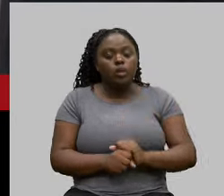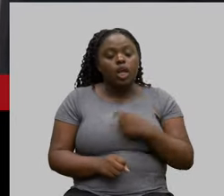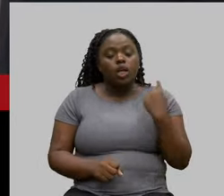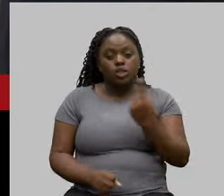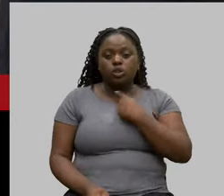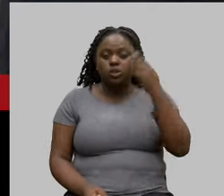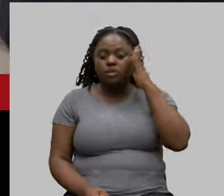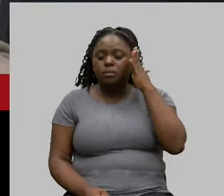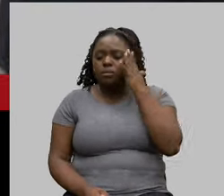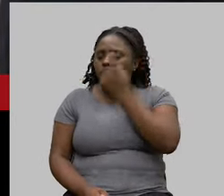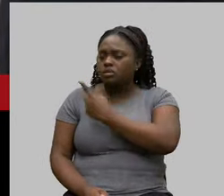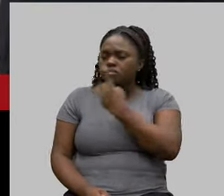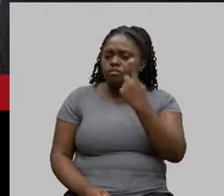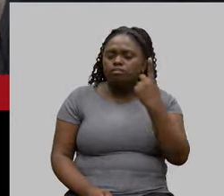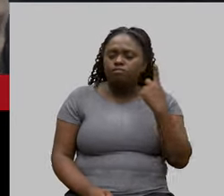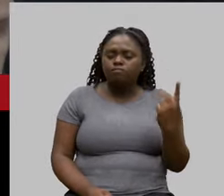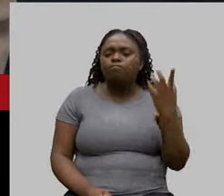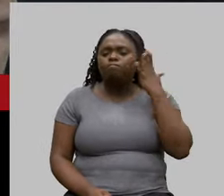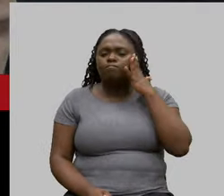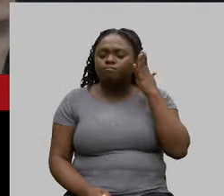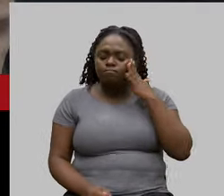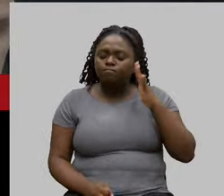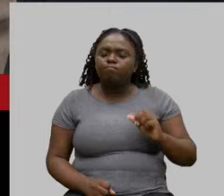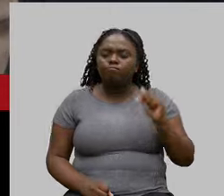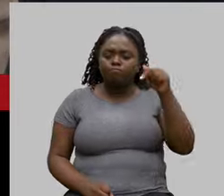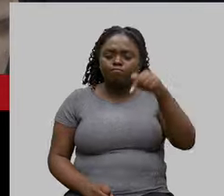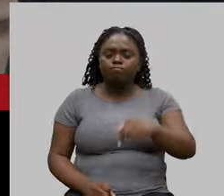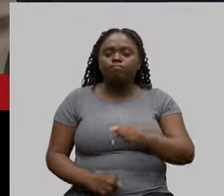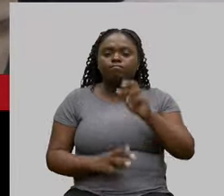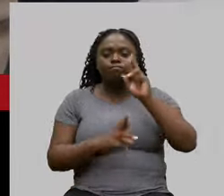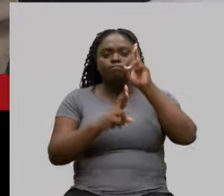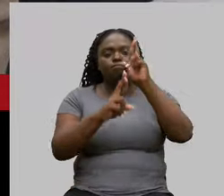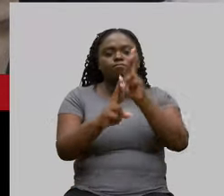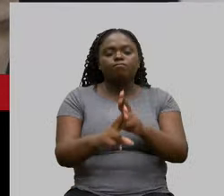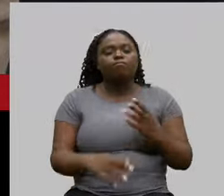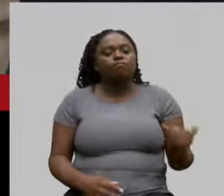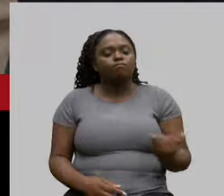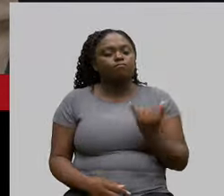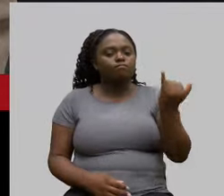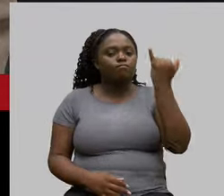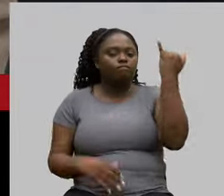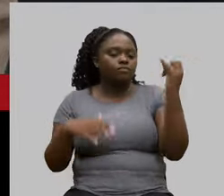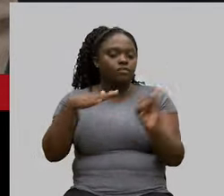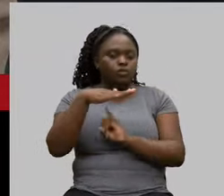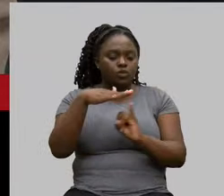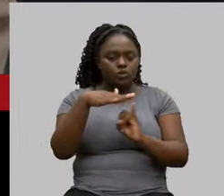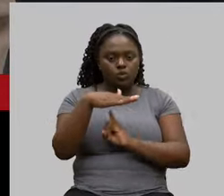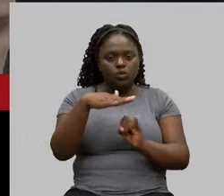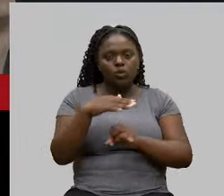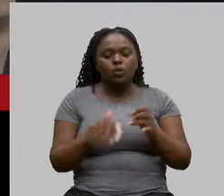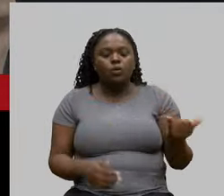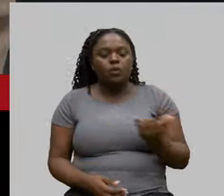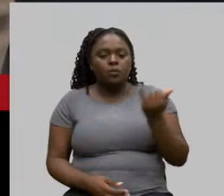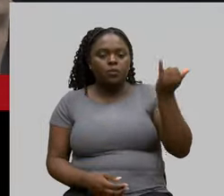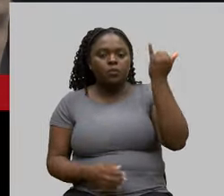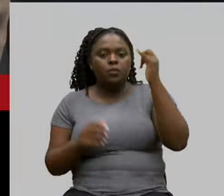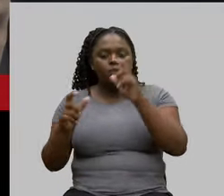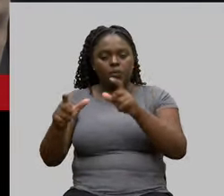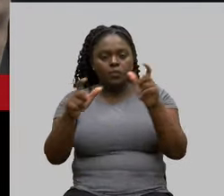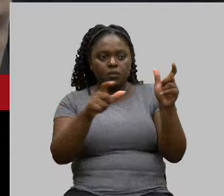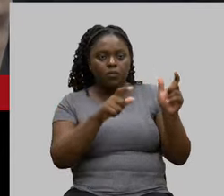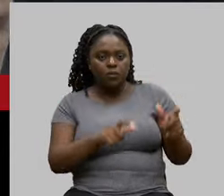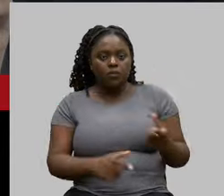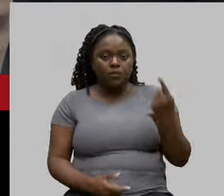se dedicou tantos anos e vem aqui representando também importantes institutos importantes eh lugares do